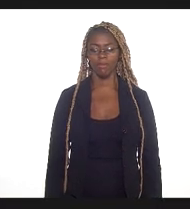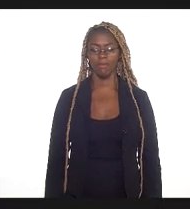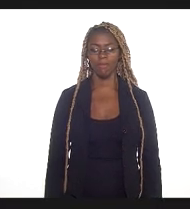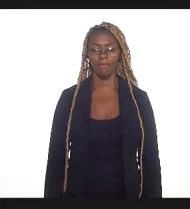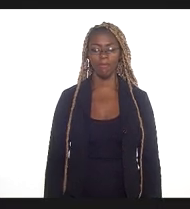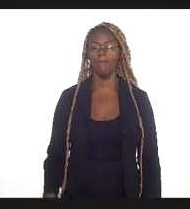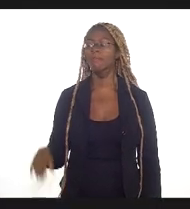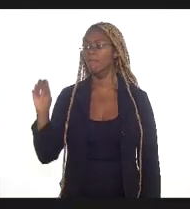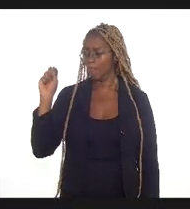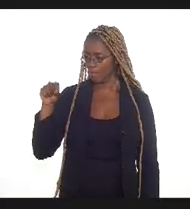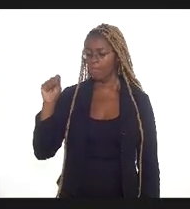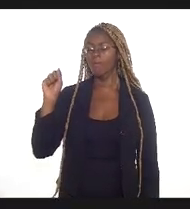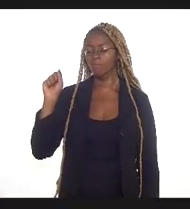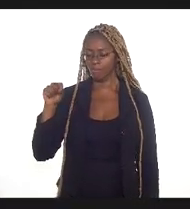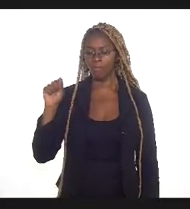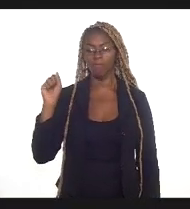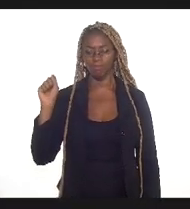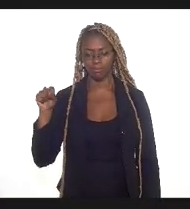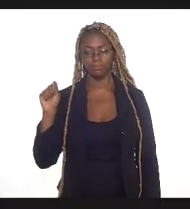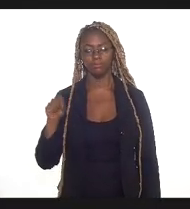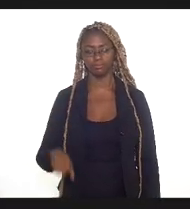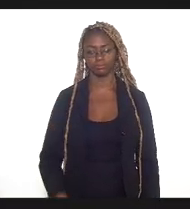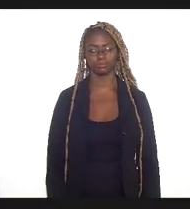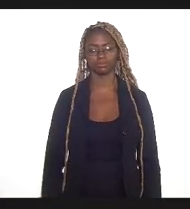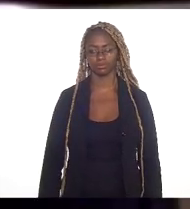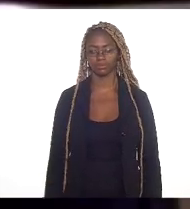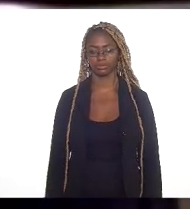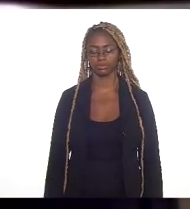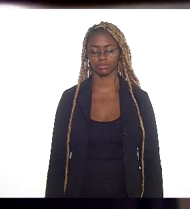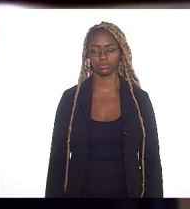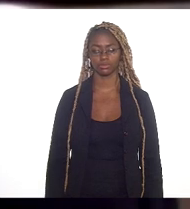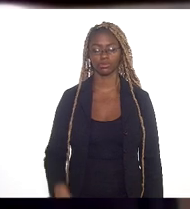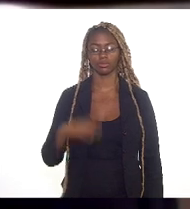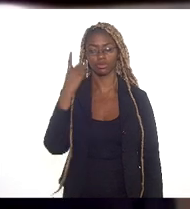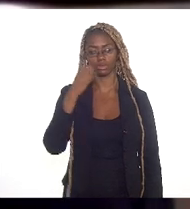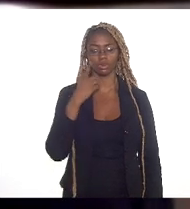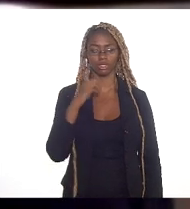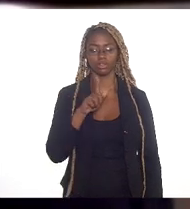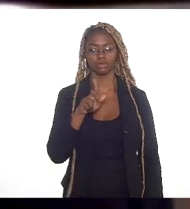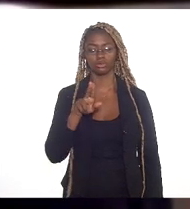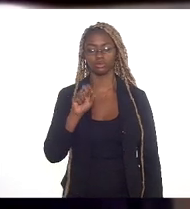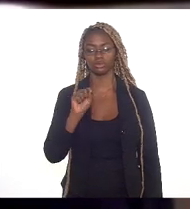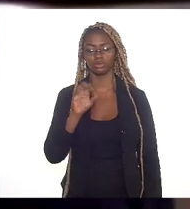Voto favorável, presidente. Deputado Gustavo Schmidt.